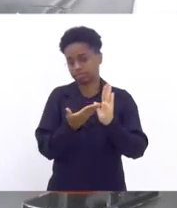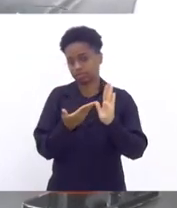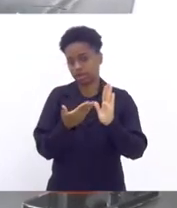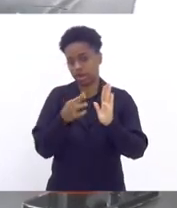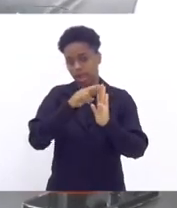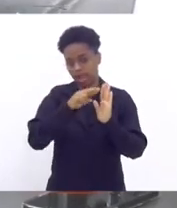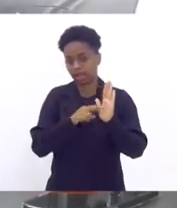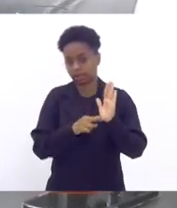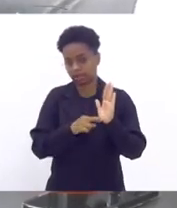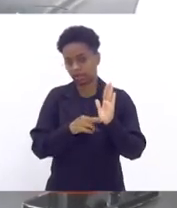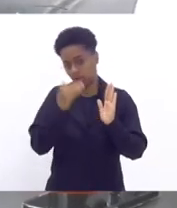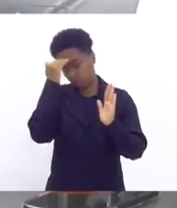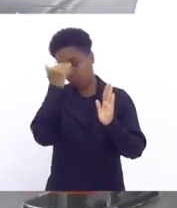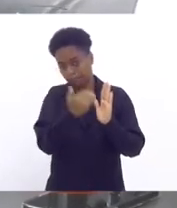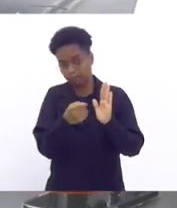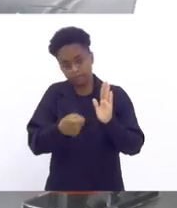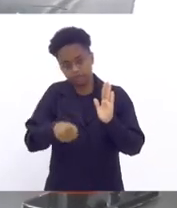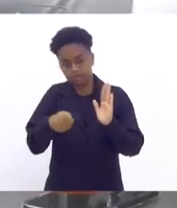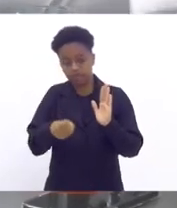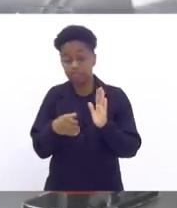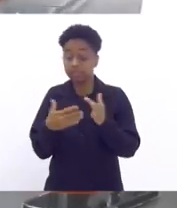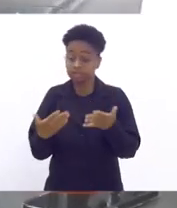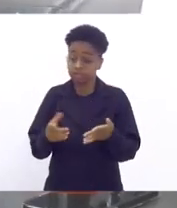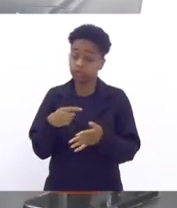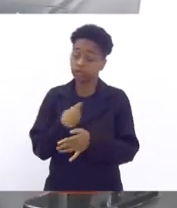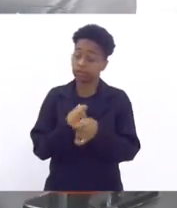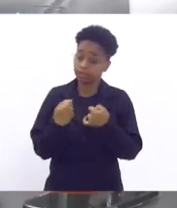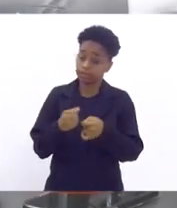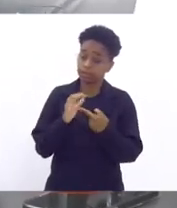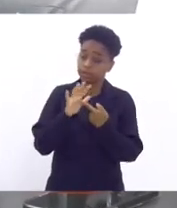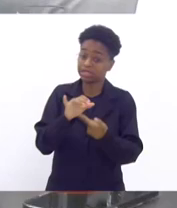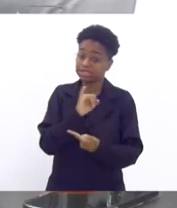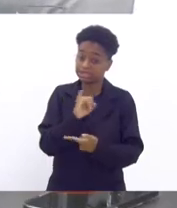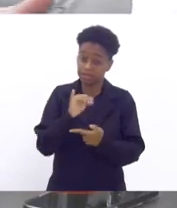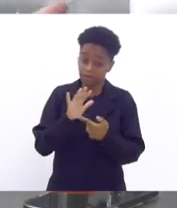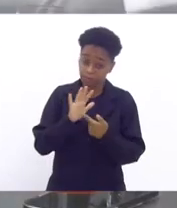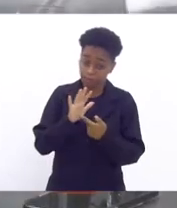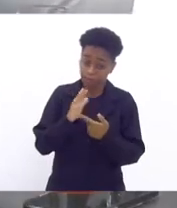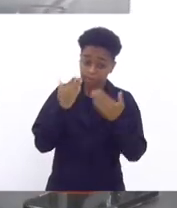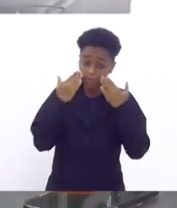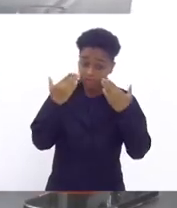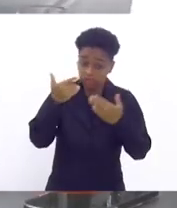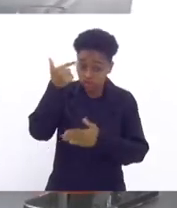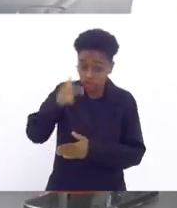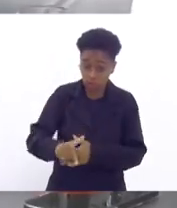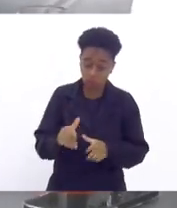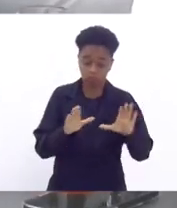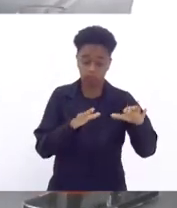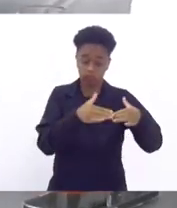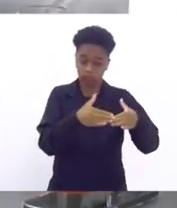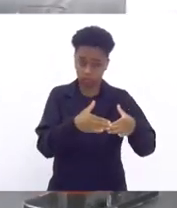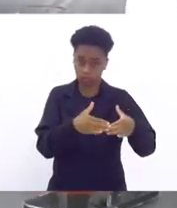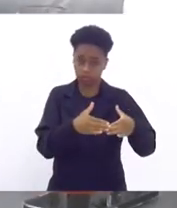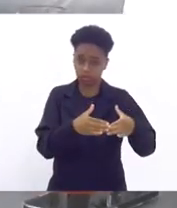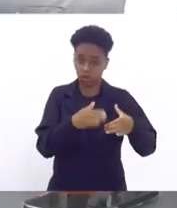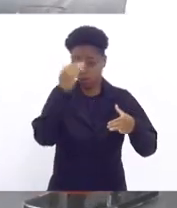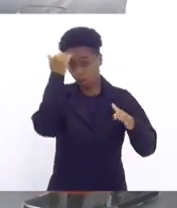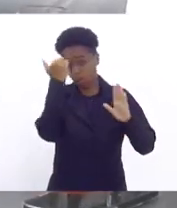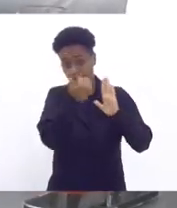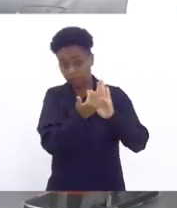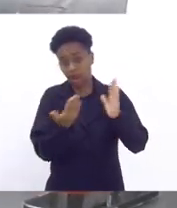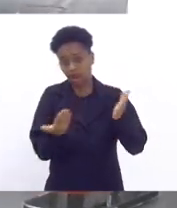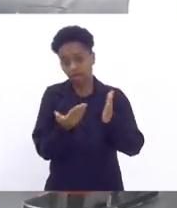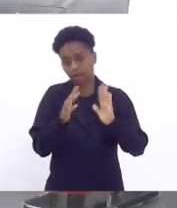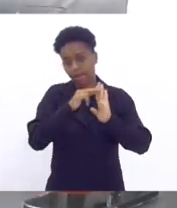é uma discussão que a gente tem que fazer se reapresenta os deputados representam as frentes já nessa regra já